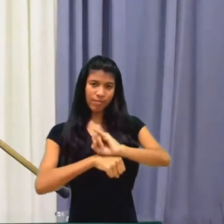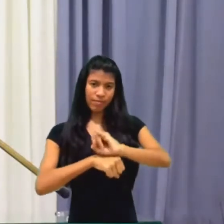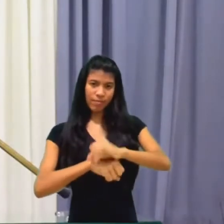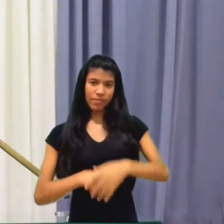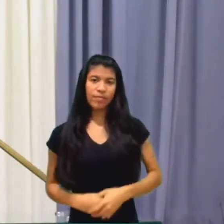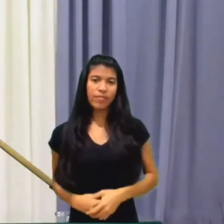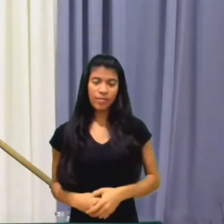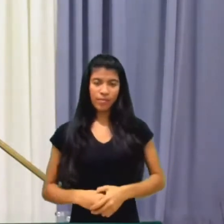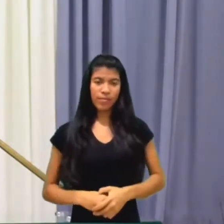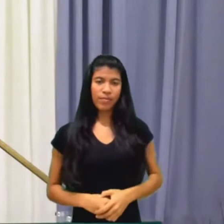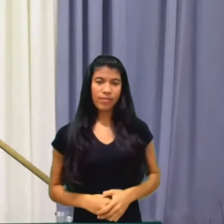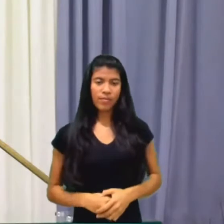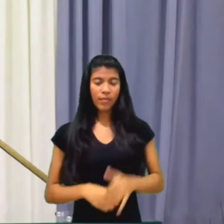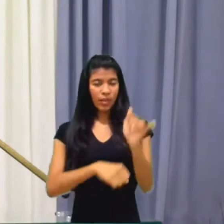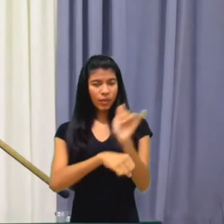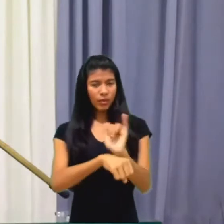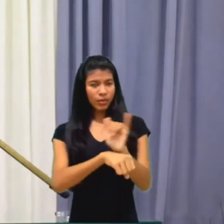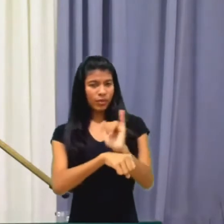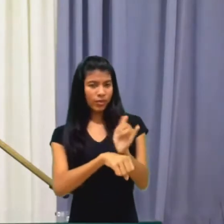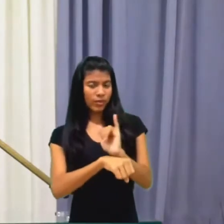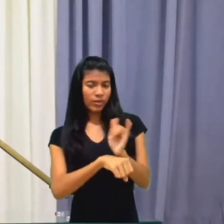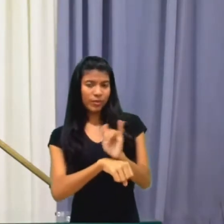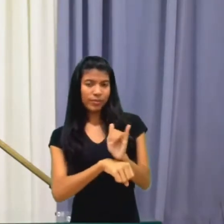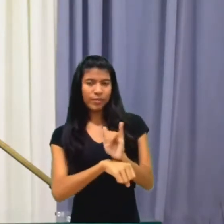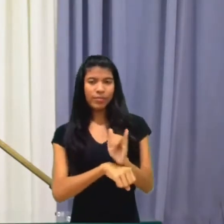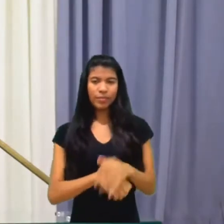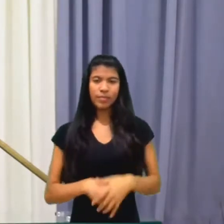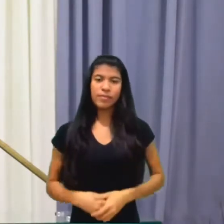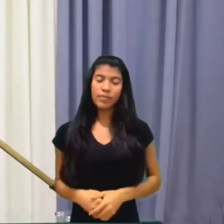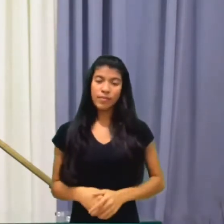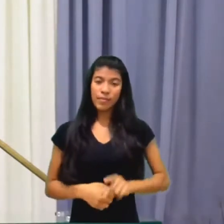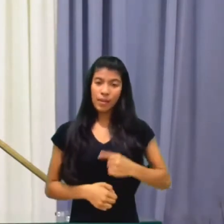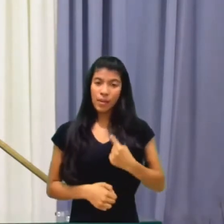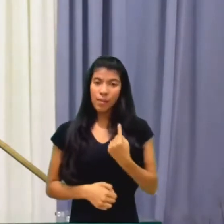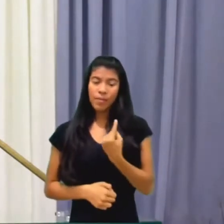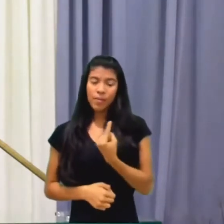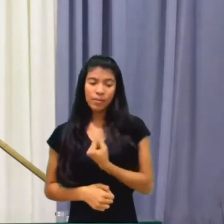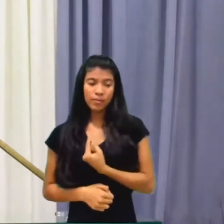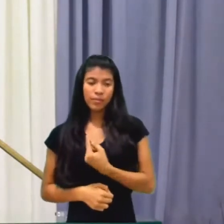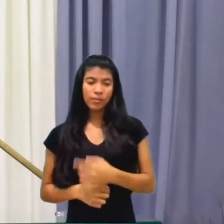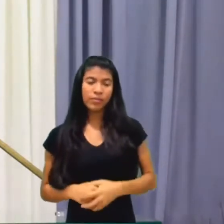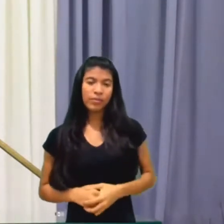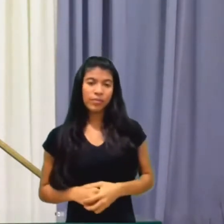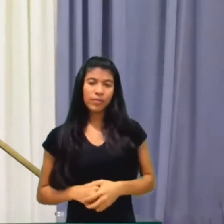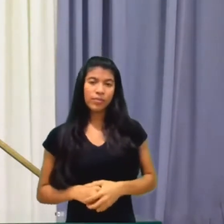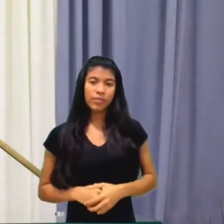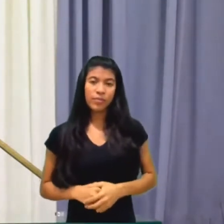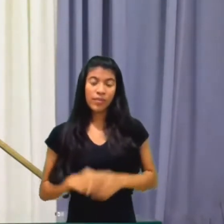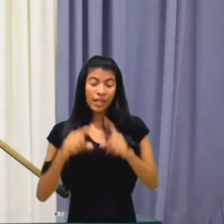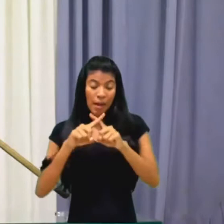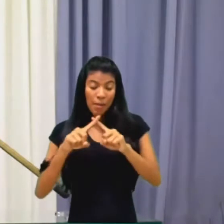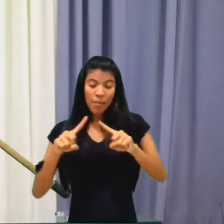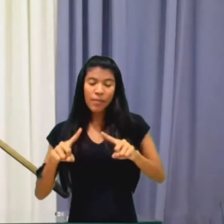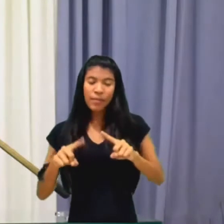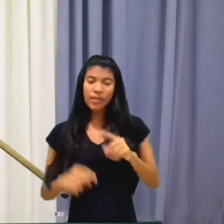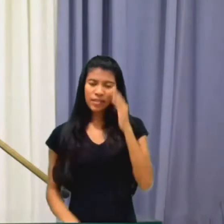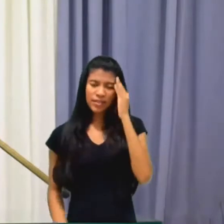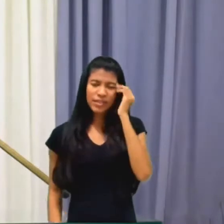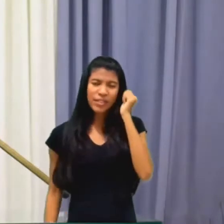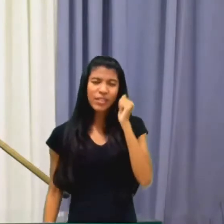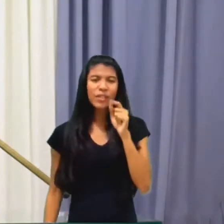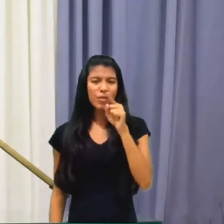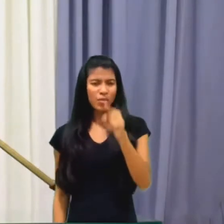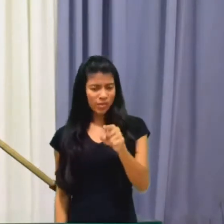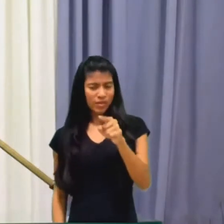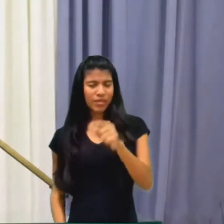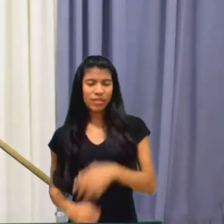um canal, de comunicação, mas mesmo aí aonde você está, eu tenho certeza que